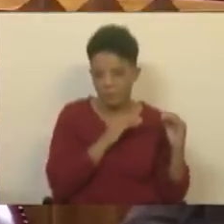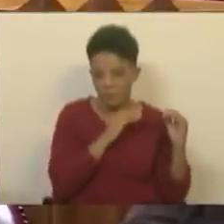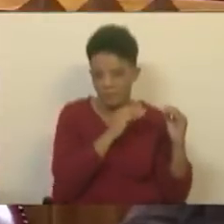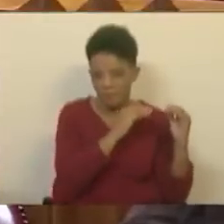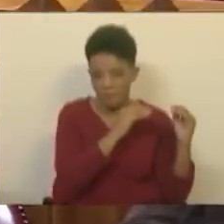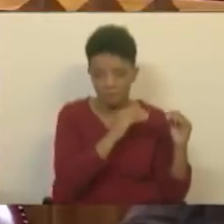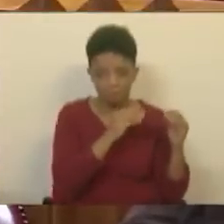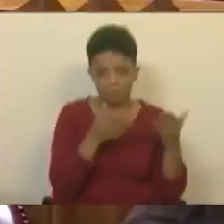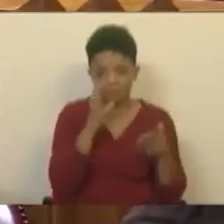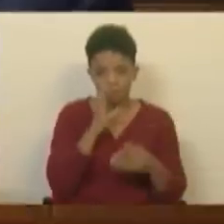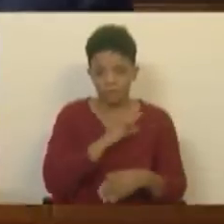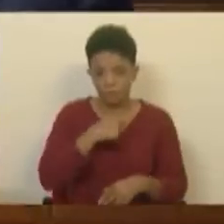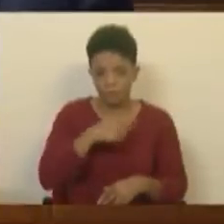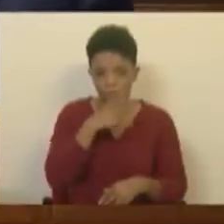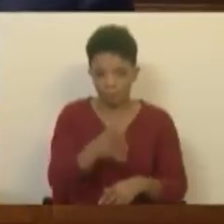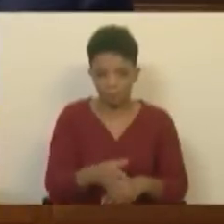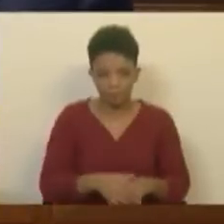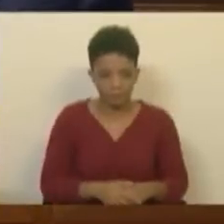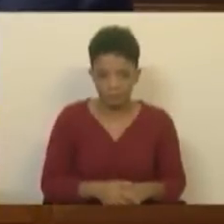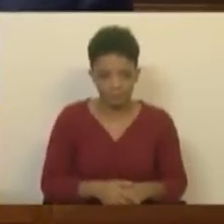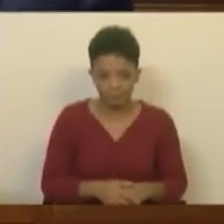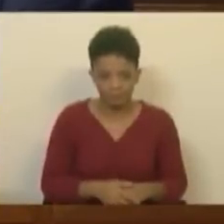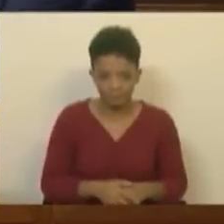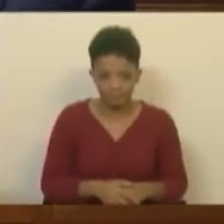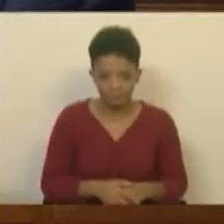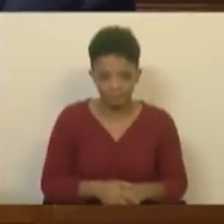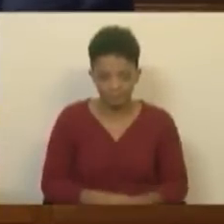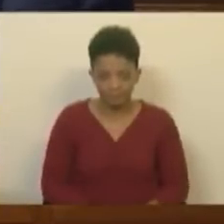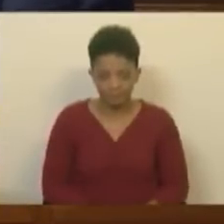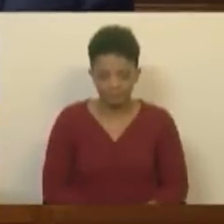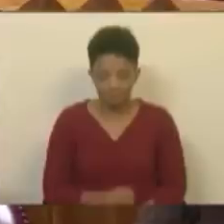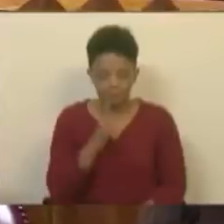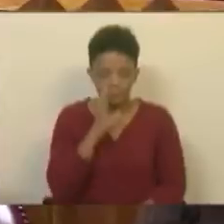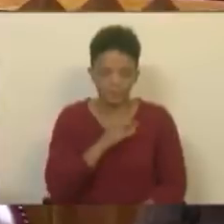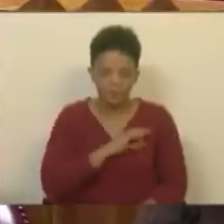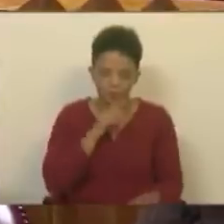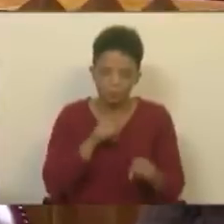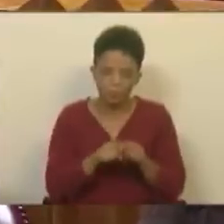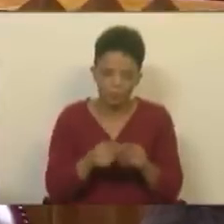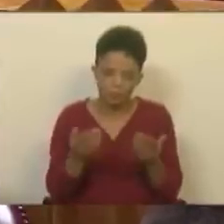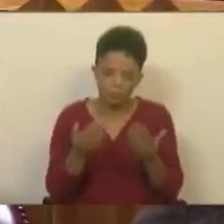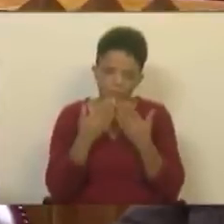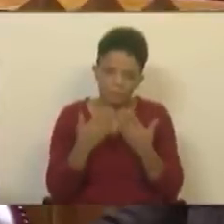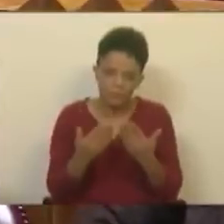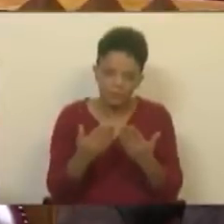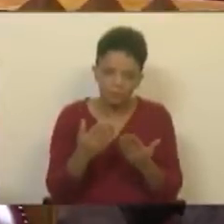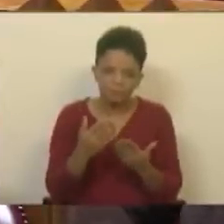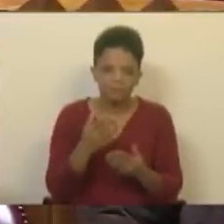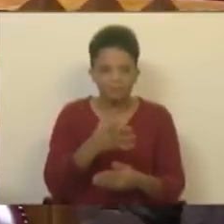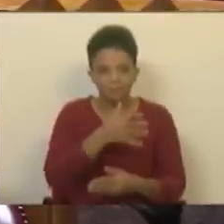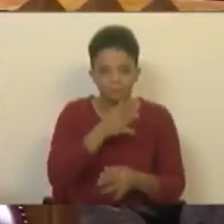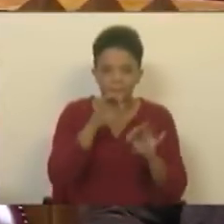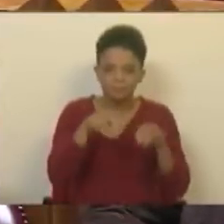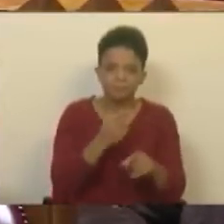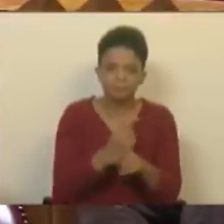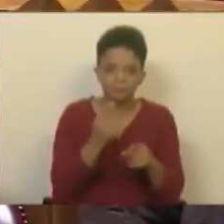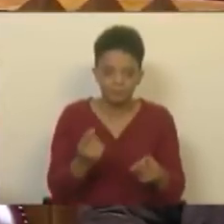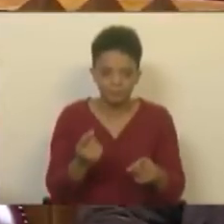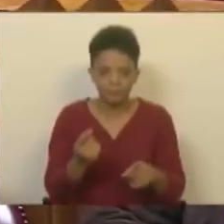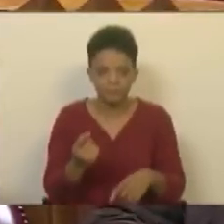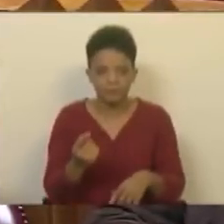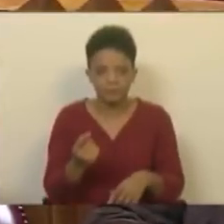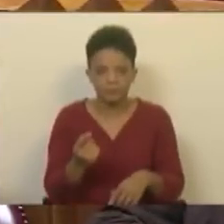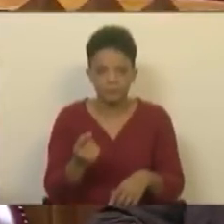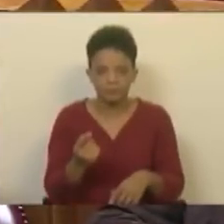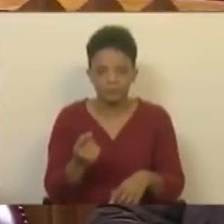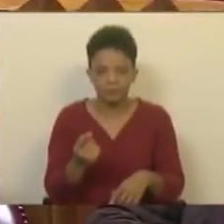não posso ajudar o senhor presidente o senhor peço que conclua porque manifestamente não